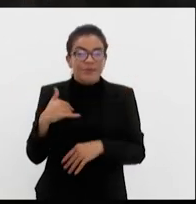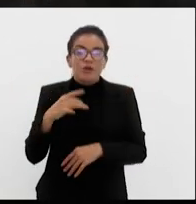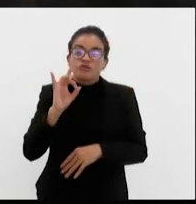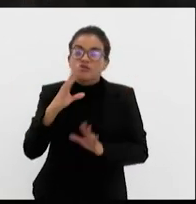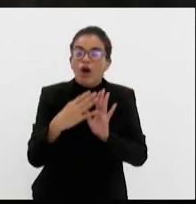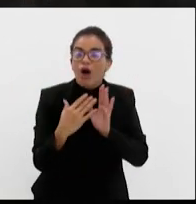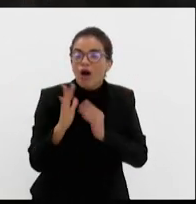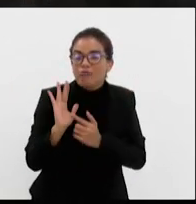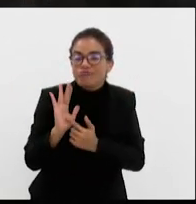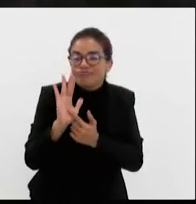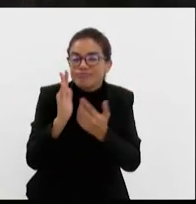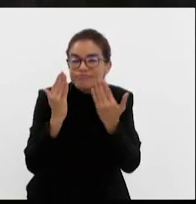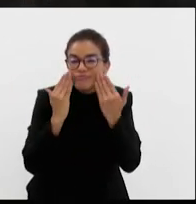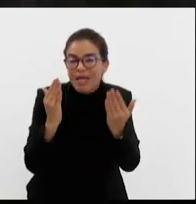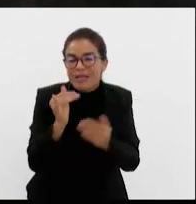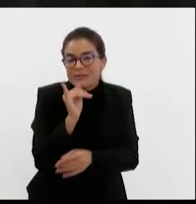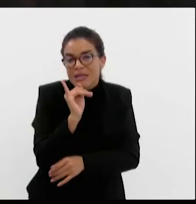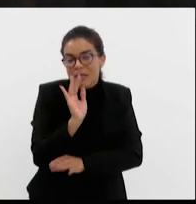exemplo,